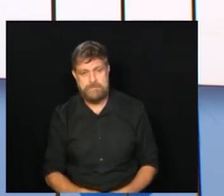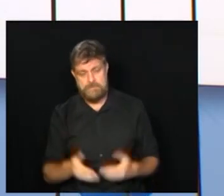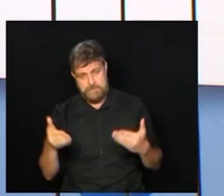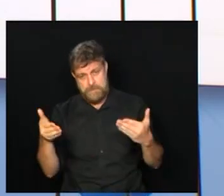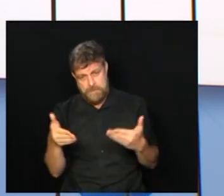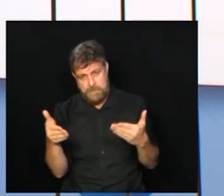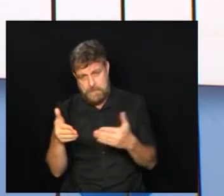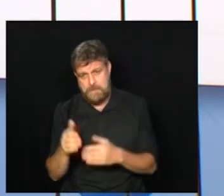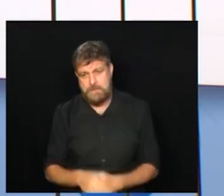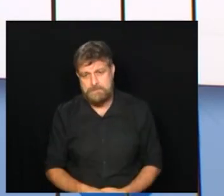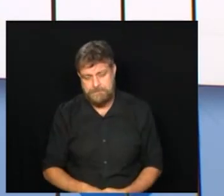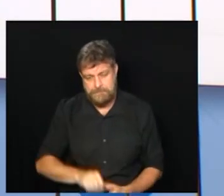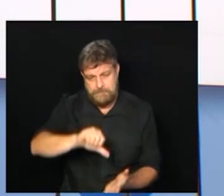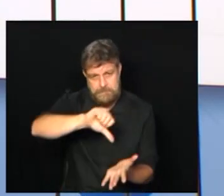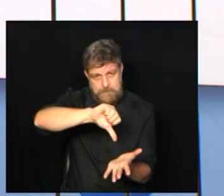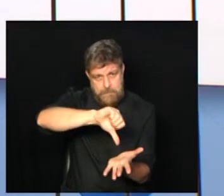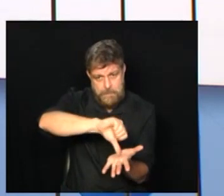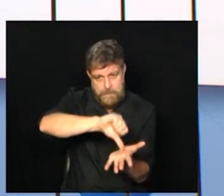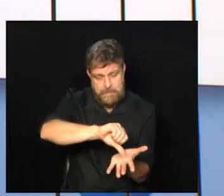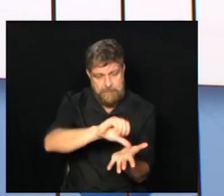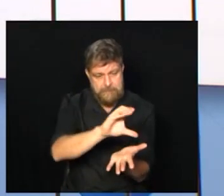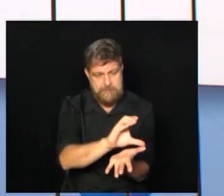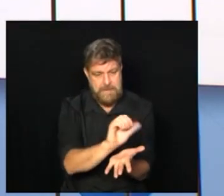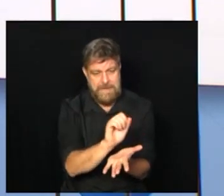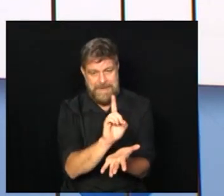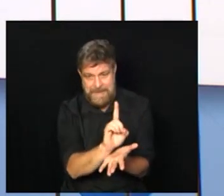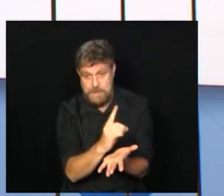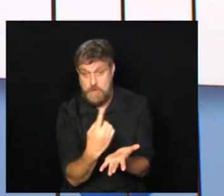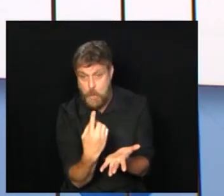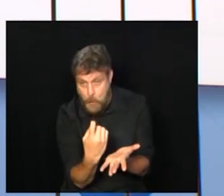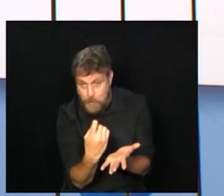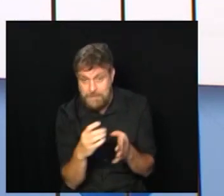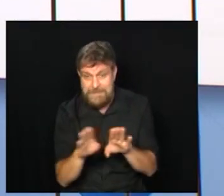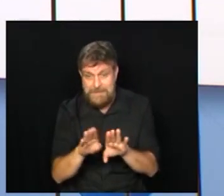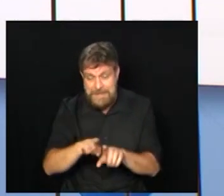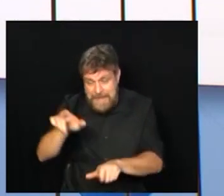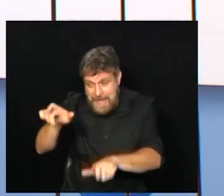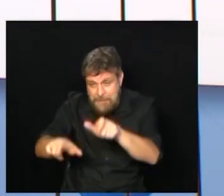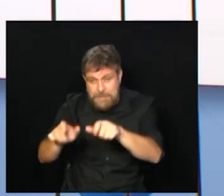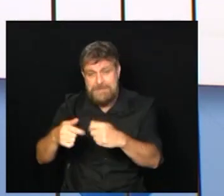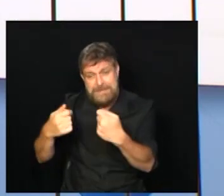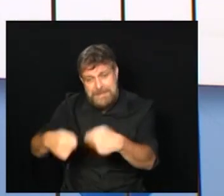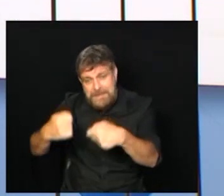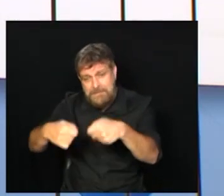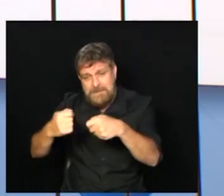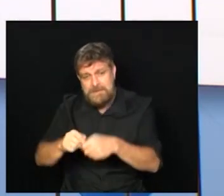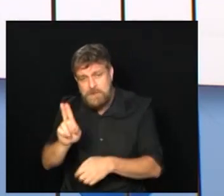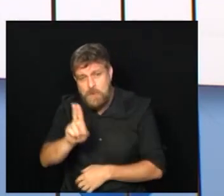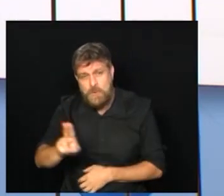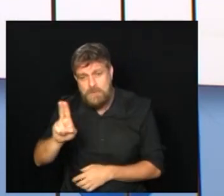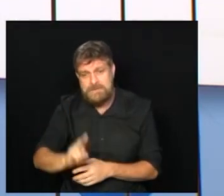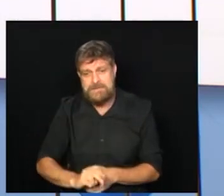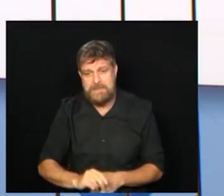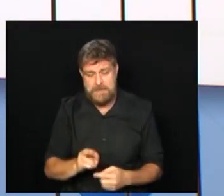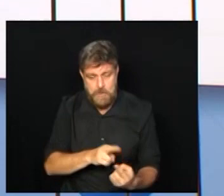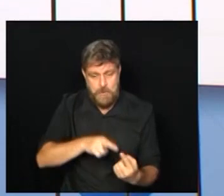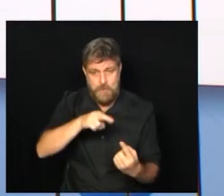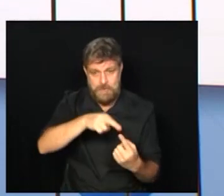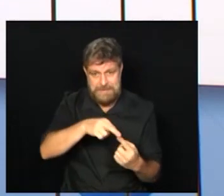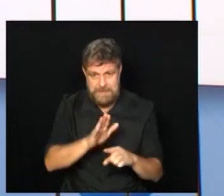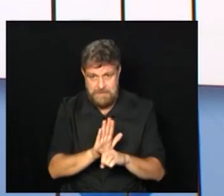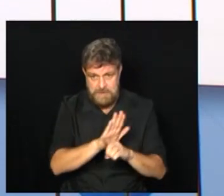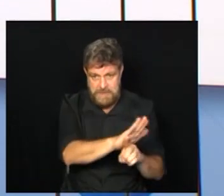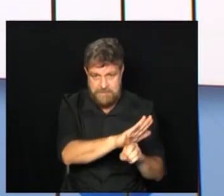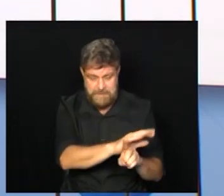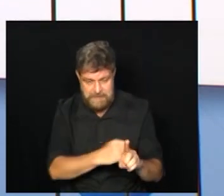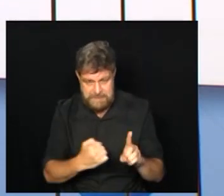agora, os postos do Cadastro Único, inclusive das pessoas também que precisam utilizar o CRAS ou o DAS, que